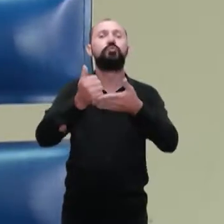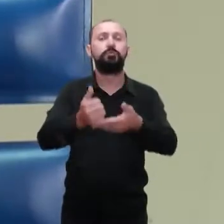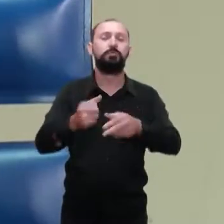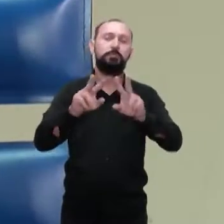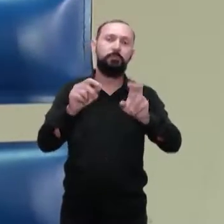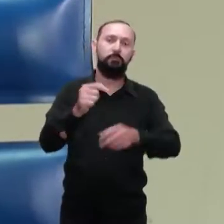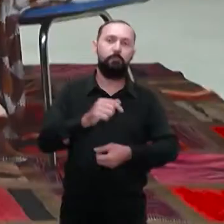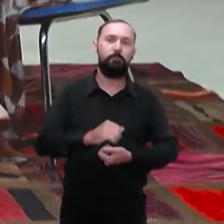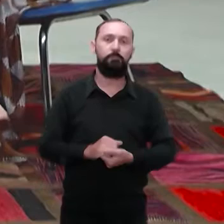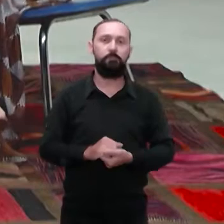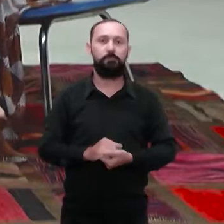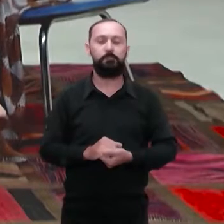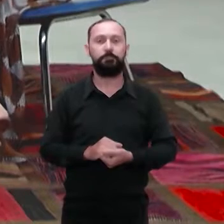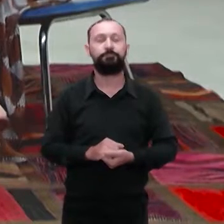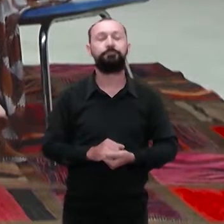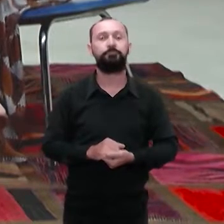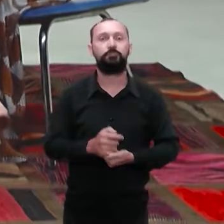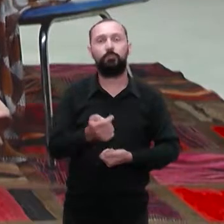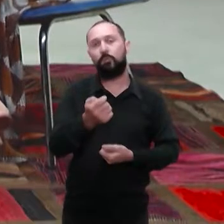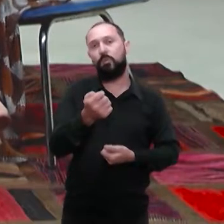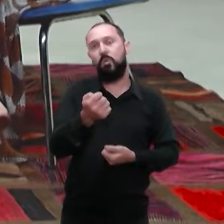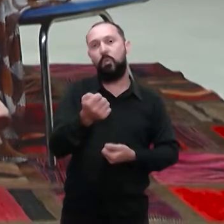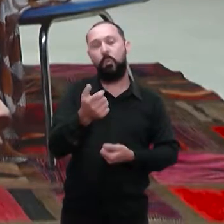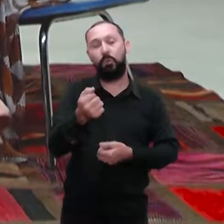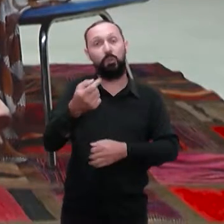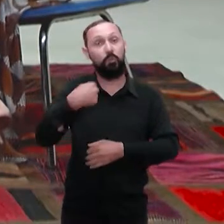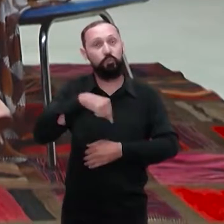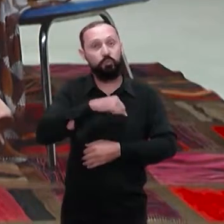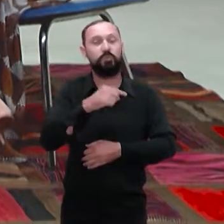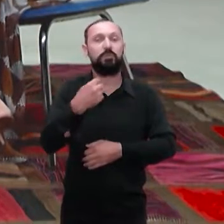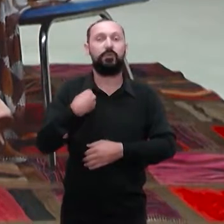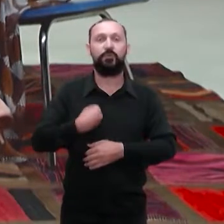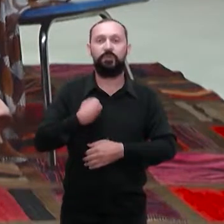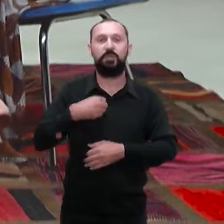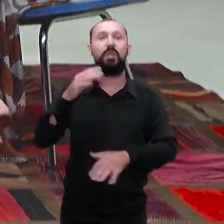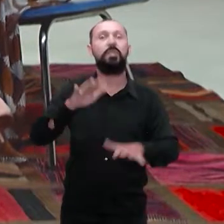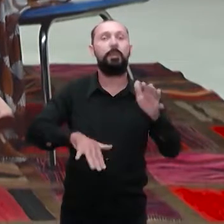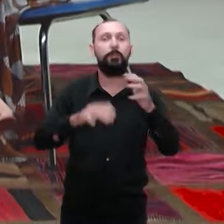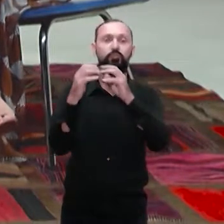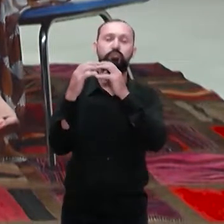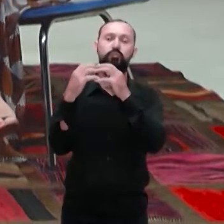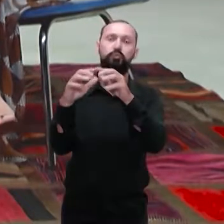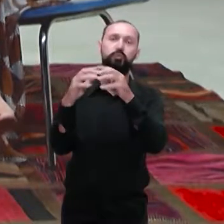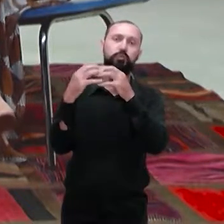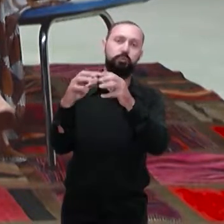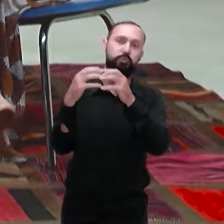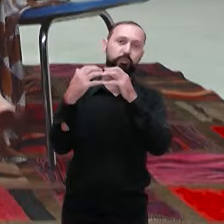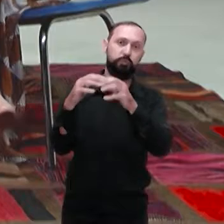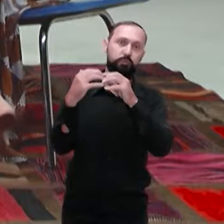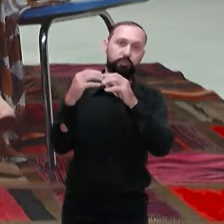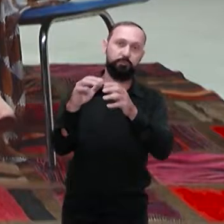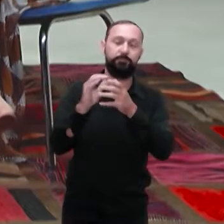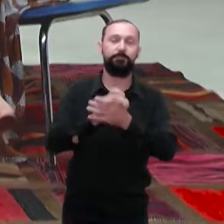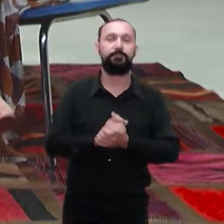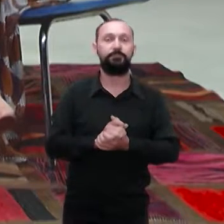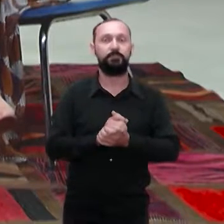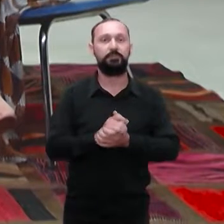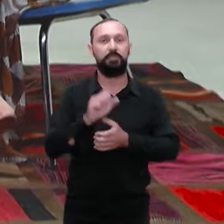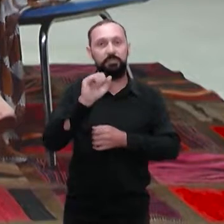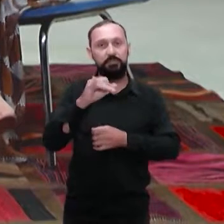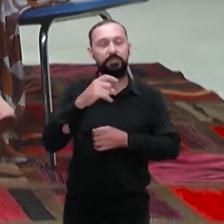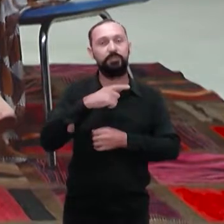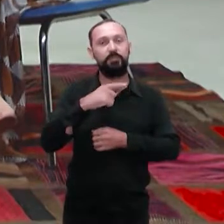os benefícios? Bem, quase tudo na nossa vida depende do nosso cérebro, né, Ana?